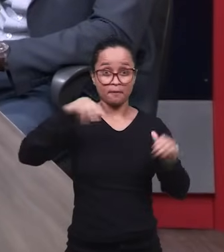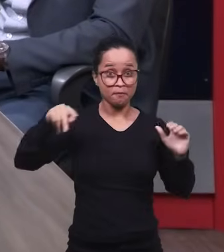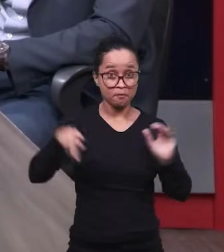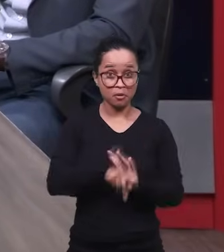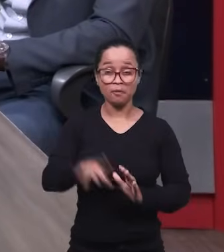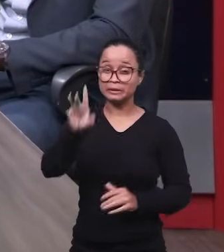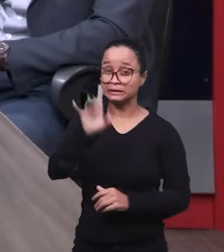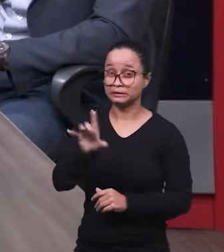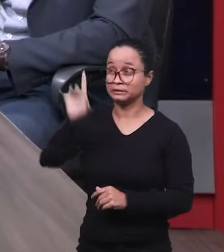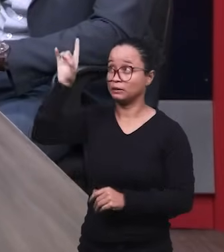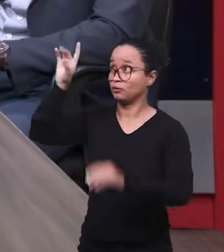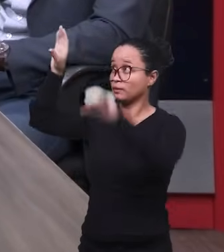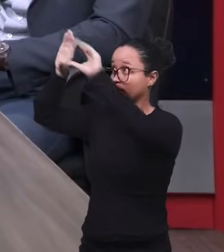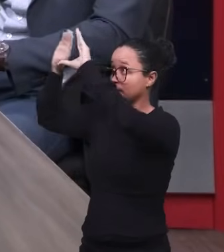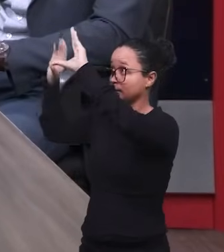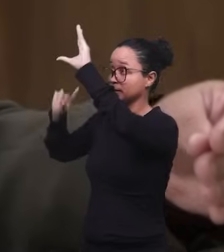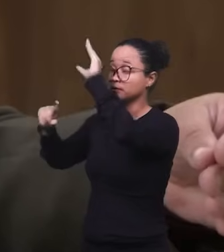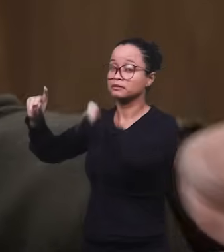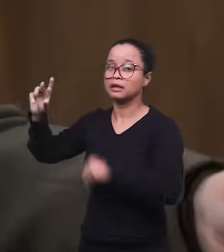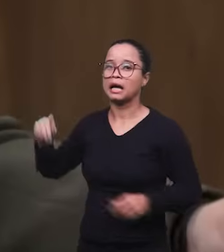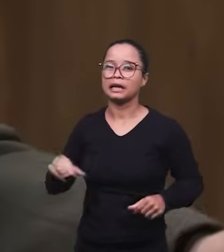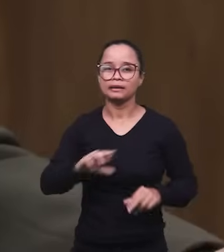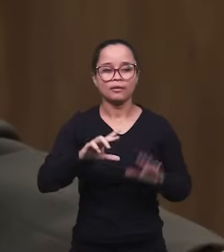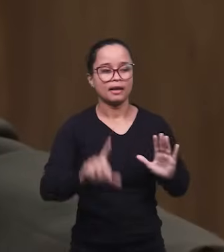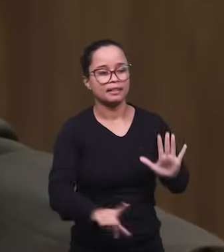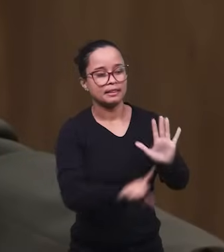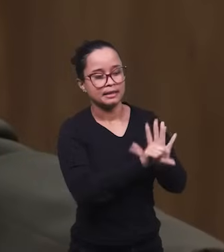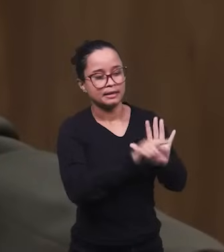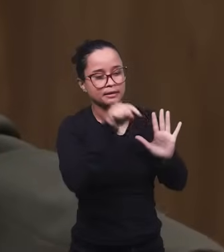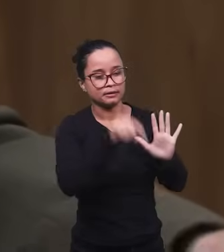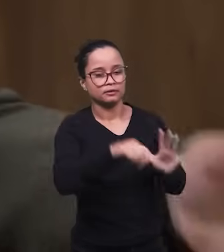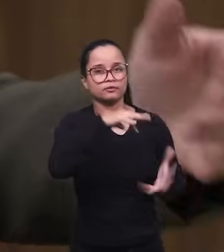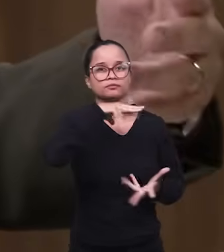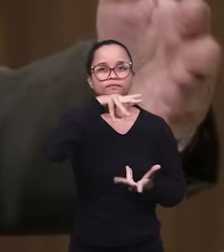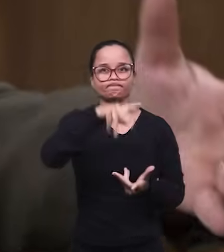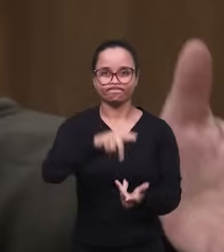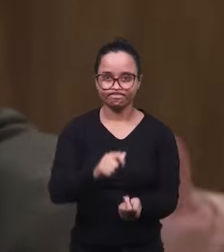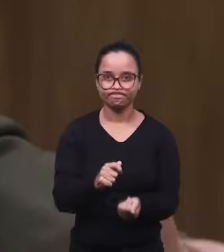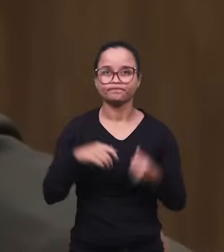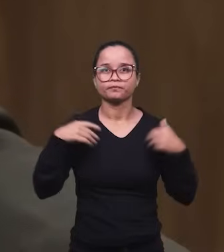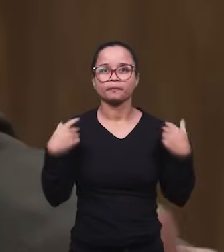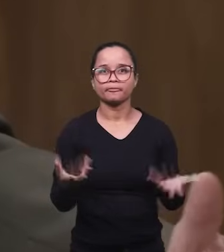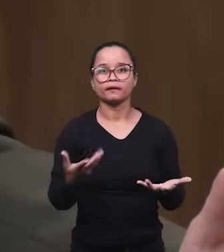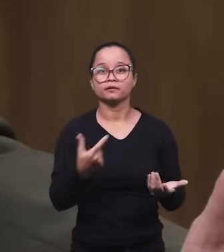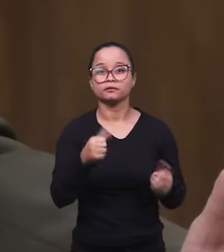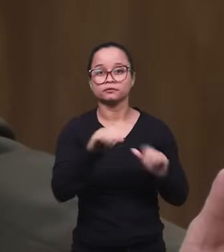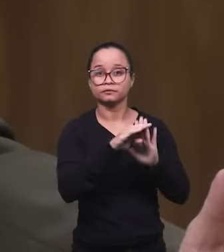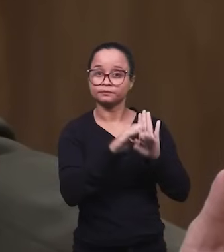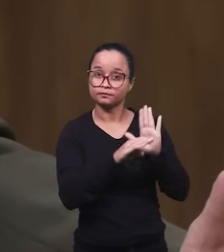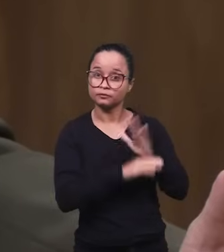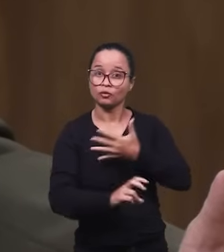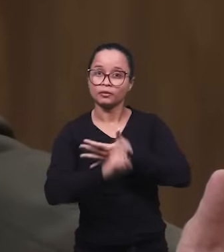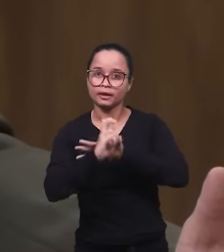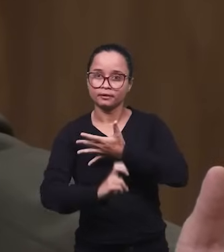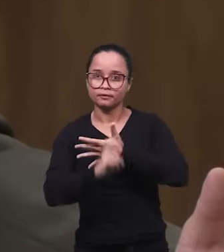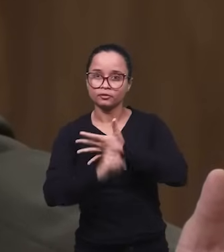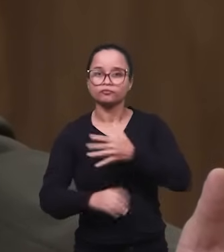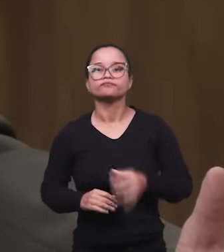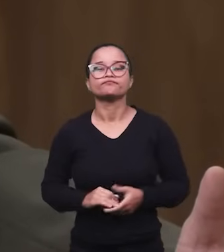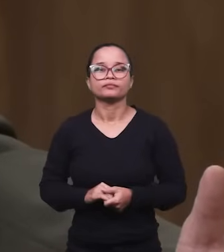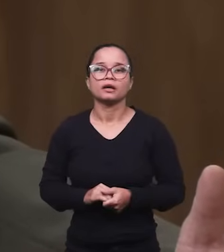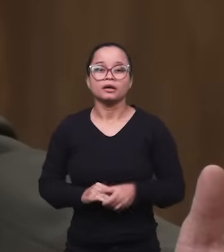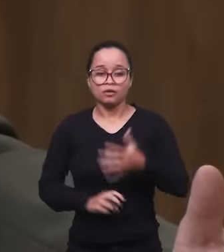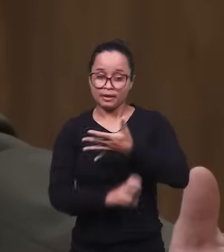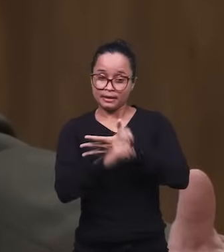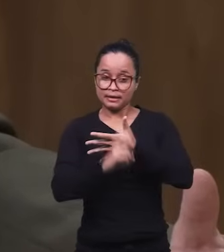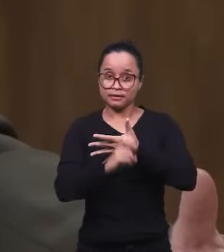Deus, não está sujeito às leis desse universo. E aí nós entramos naquele programa que nós falamos sobre a quinta medida. A quinta medida